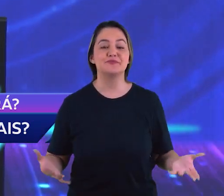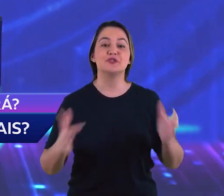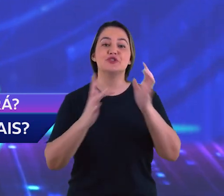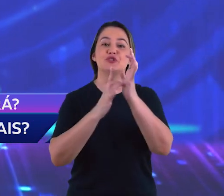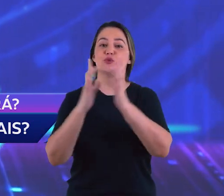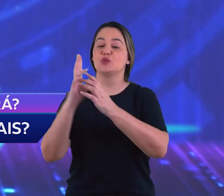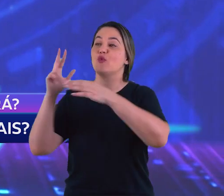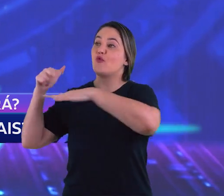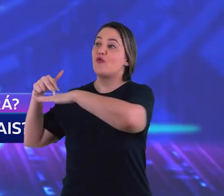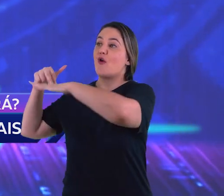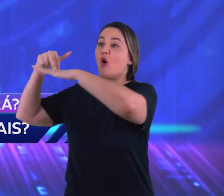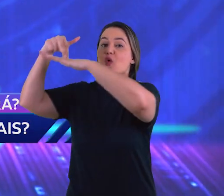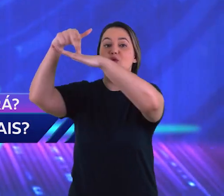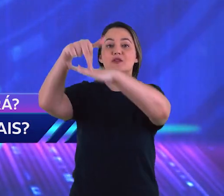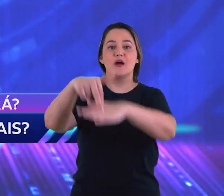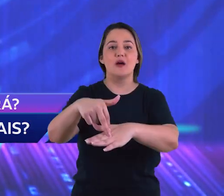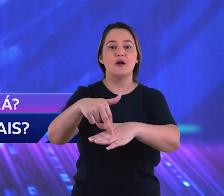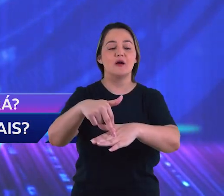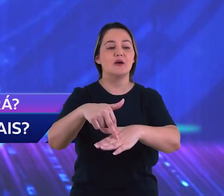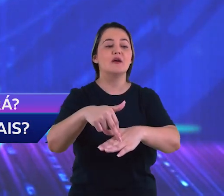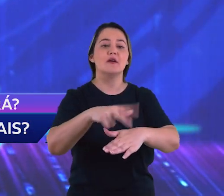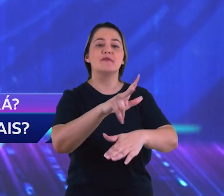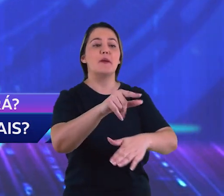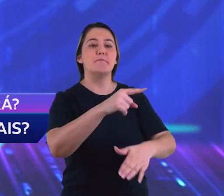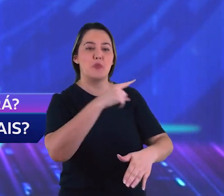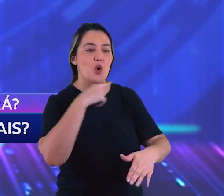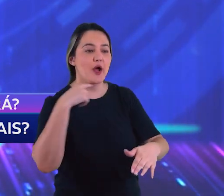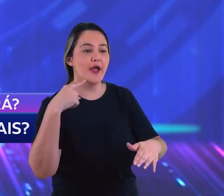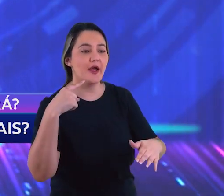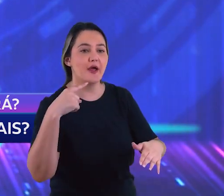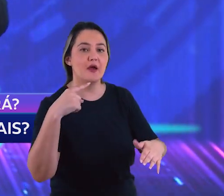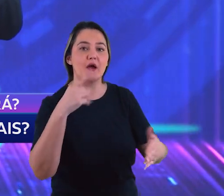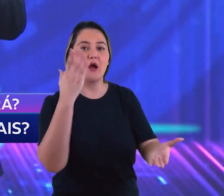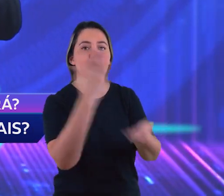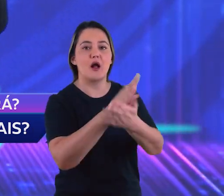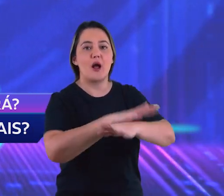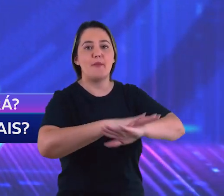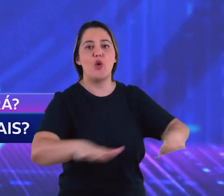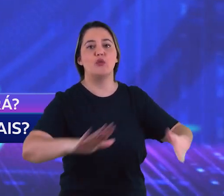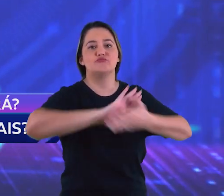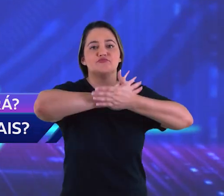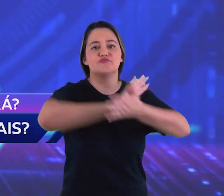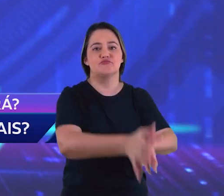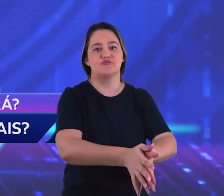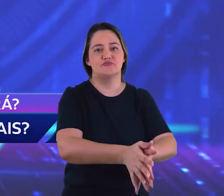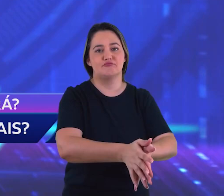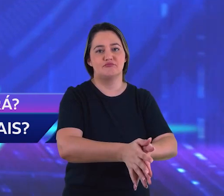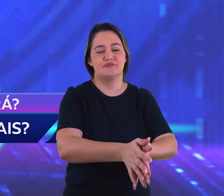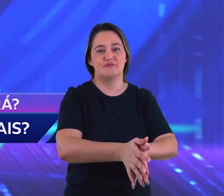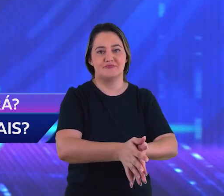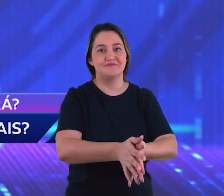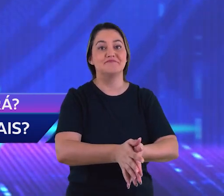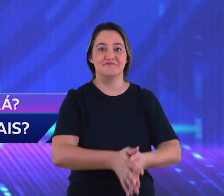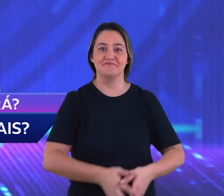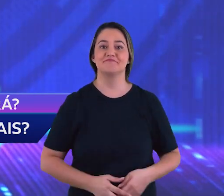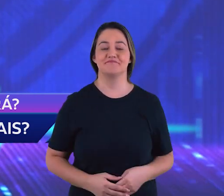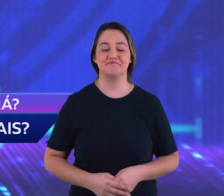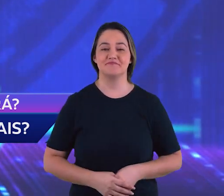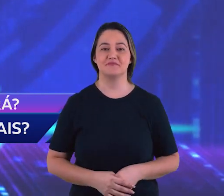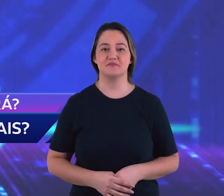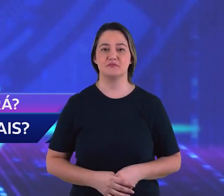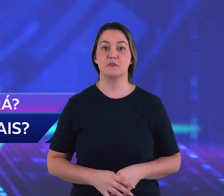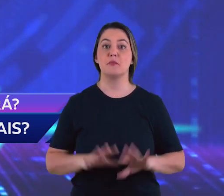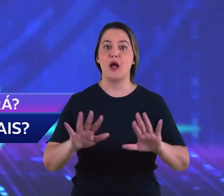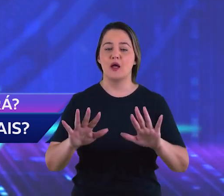Na volta de Jesus, a morte morre. Veja, não é que a morte morre para todo mundo. A morte